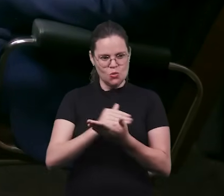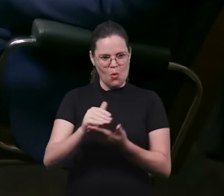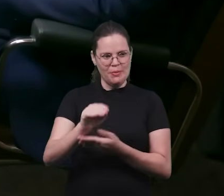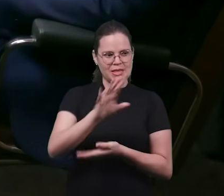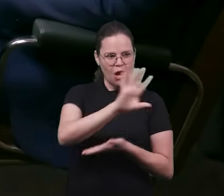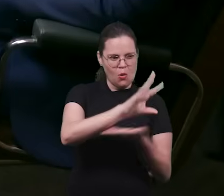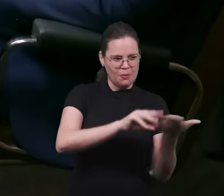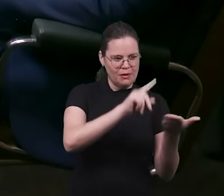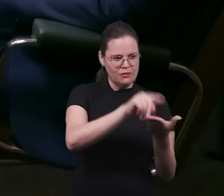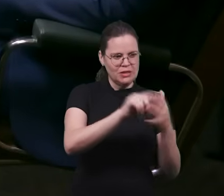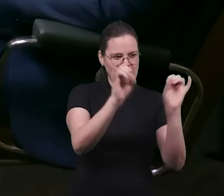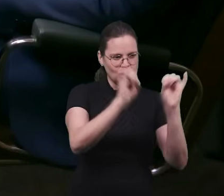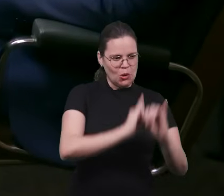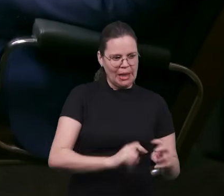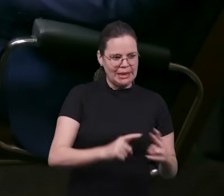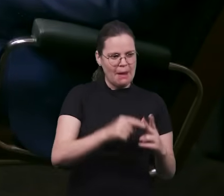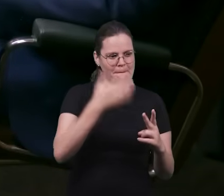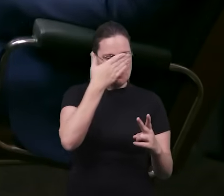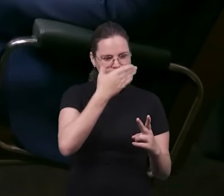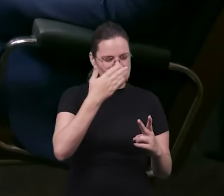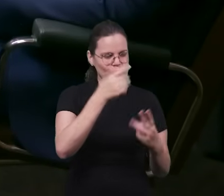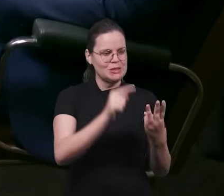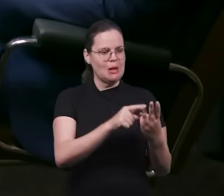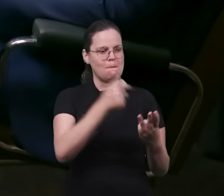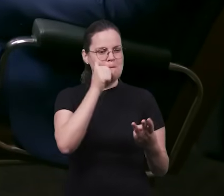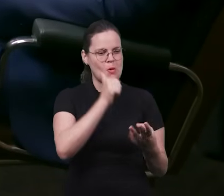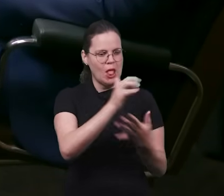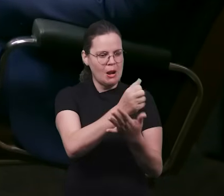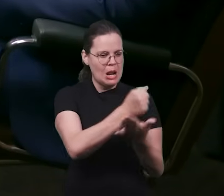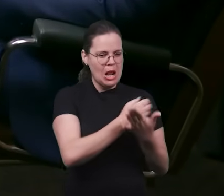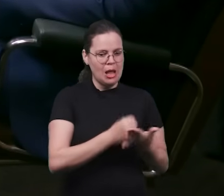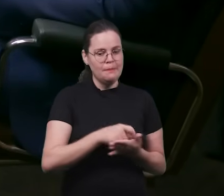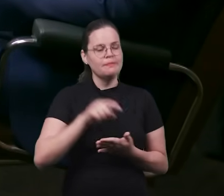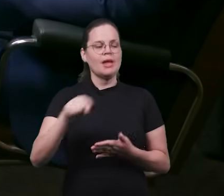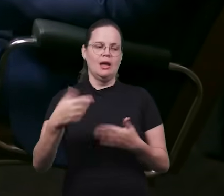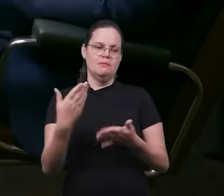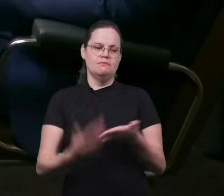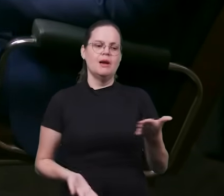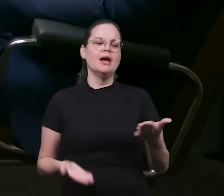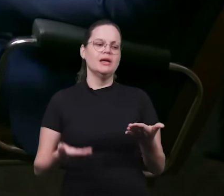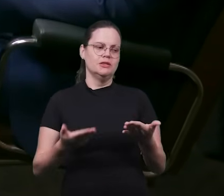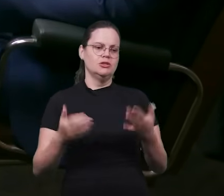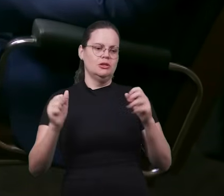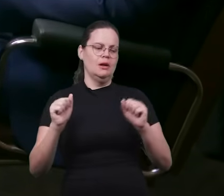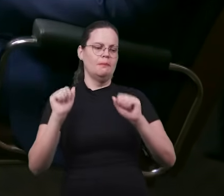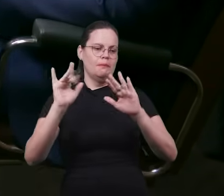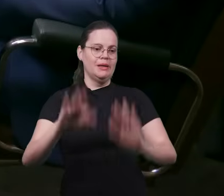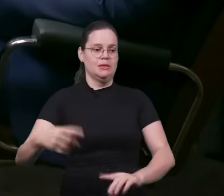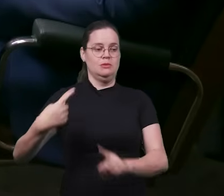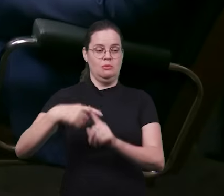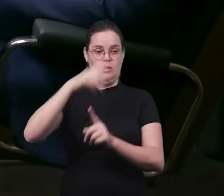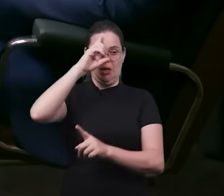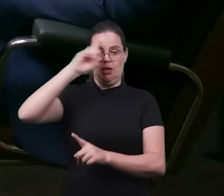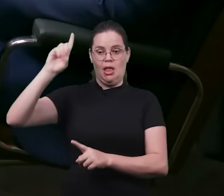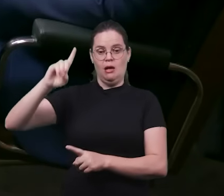na prostituição, eles vão perder a bênção, porque a bênção desse Deus está ligada à santidade.